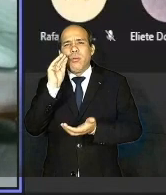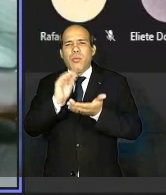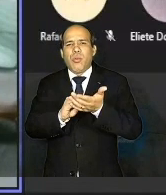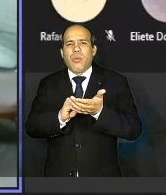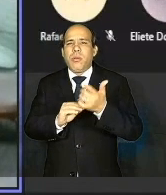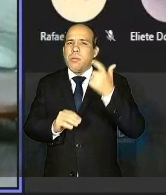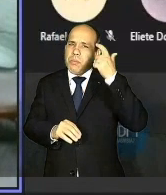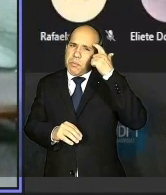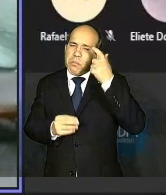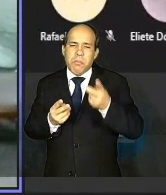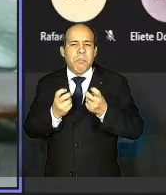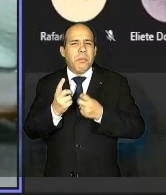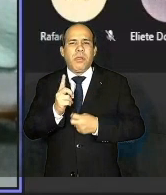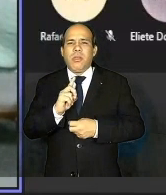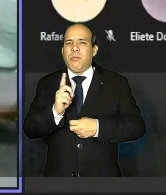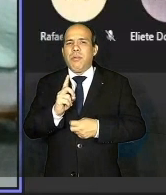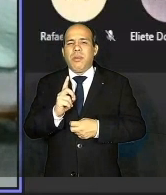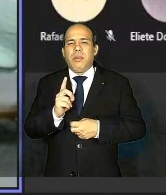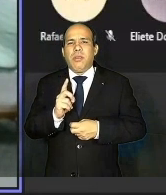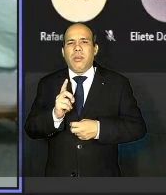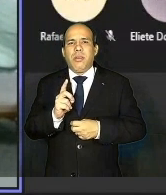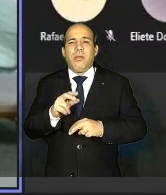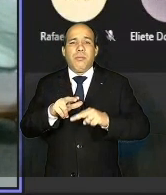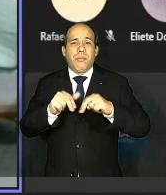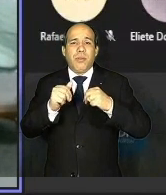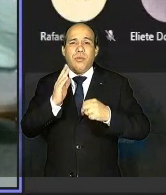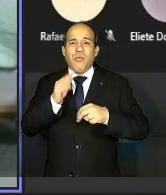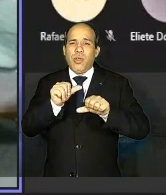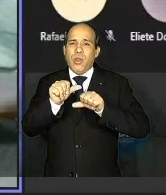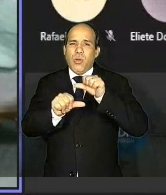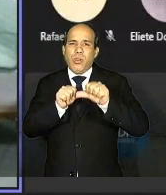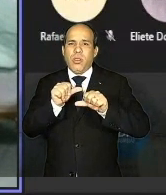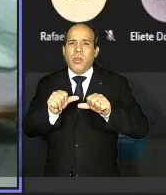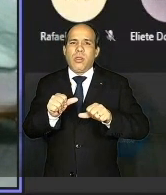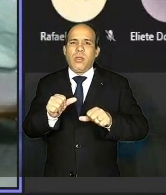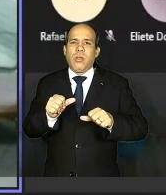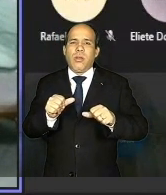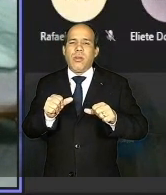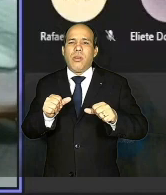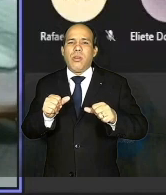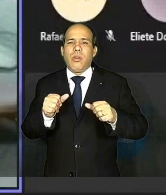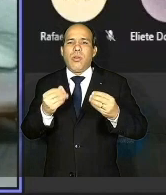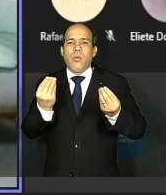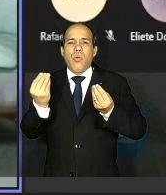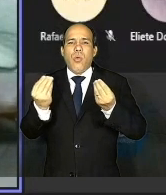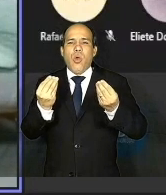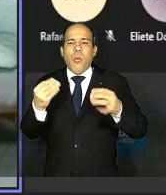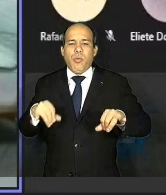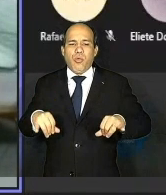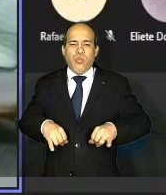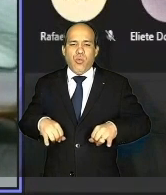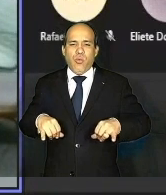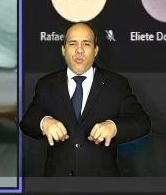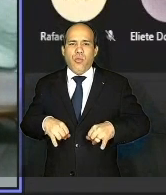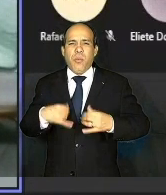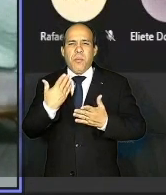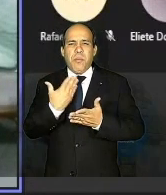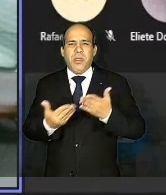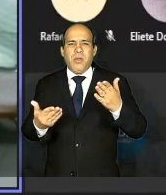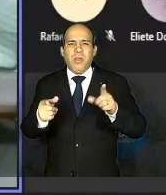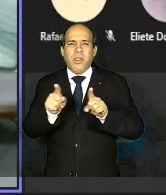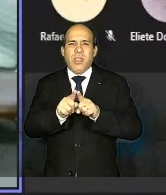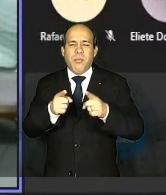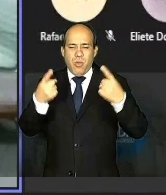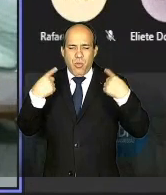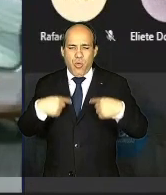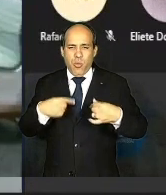Excelência está fixando em quanto, desembargador Mário Zan? Eu não tinha percebido essa questão, então já altero a situação da